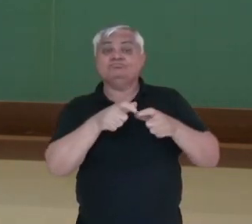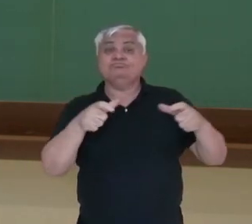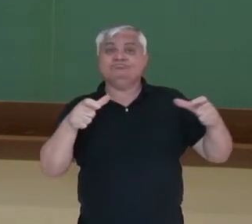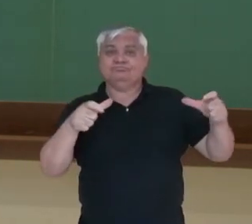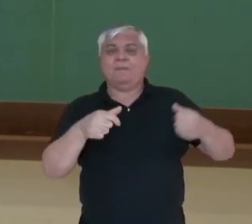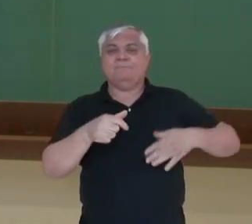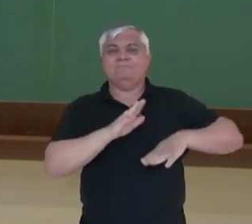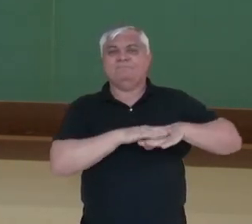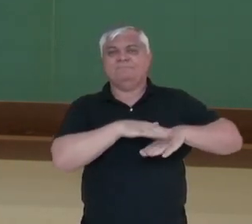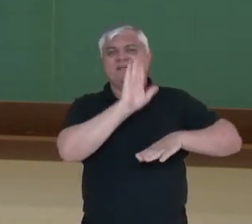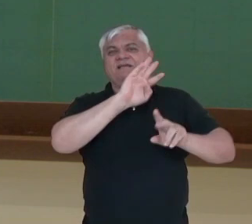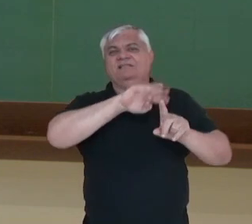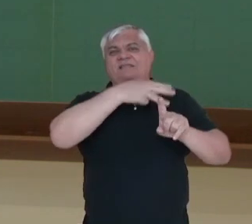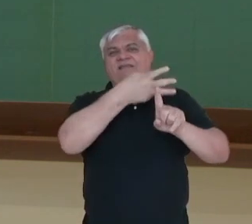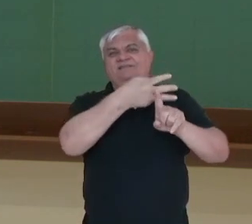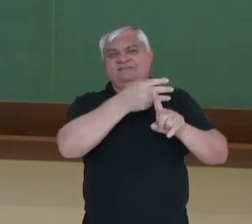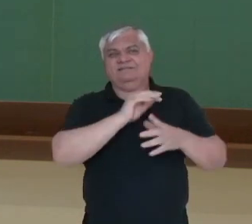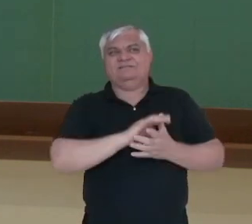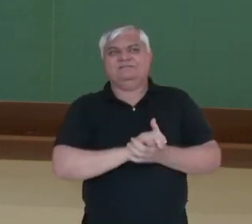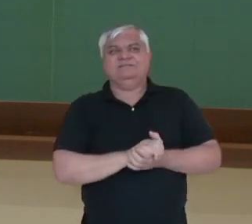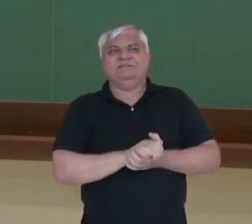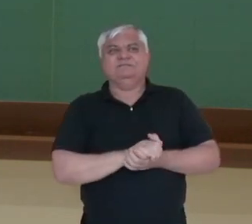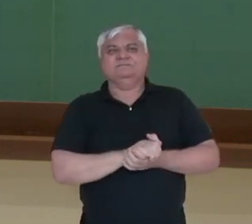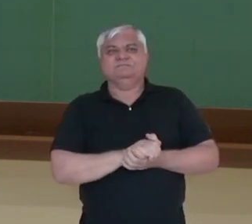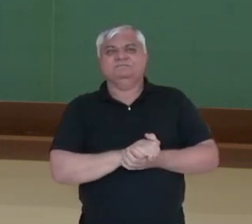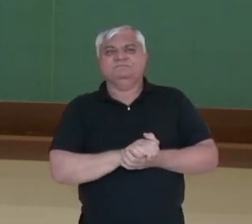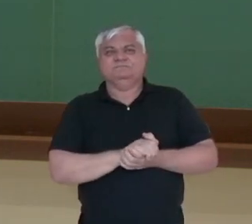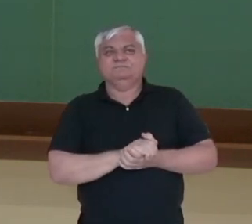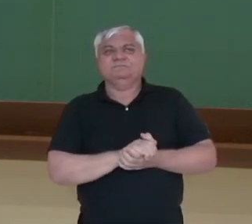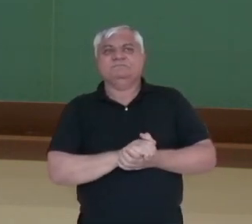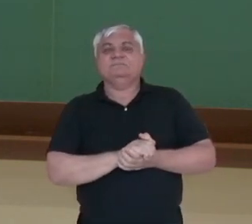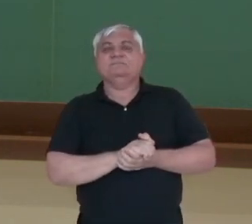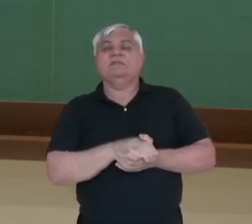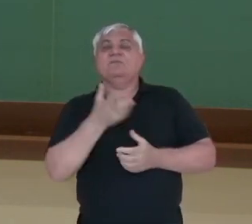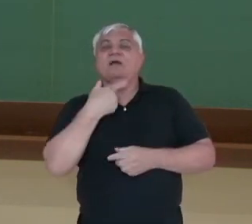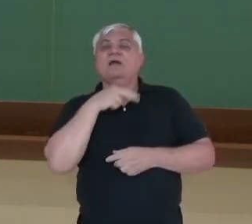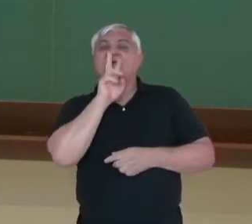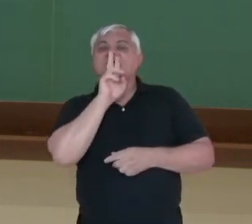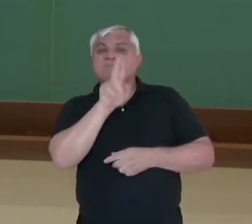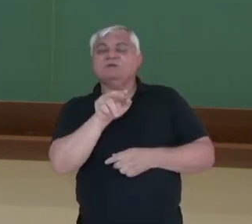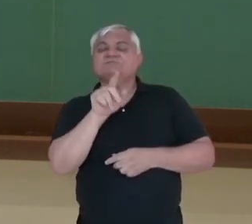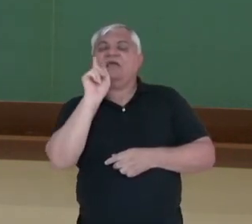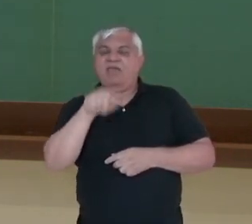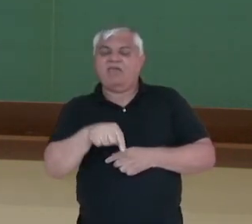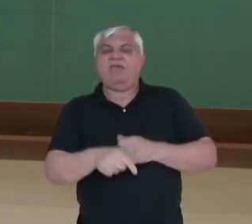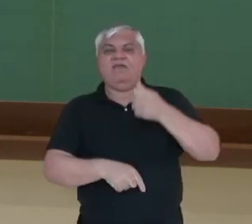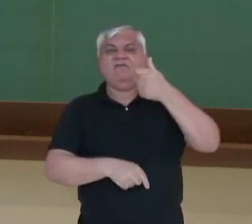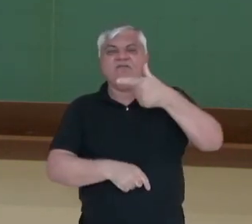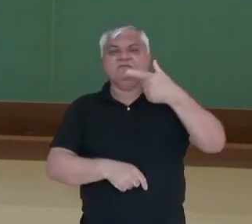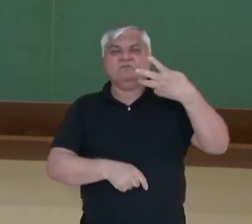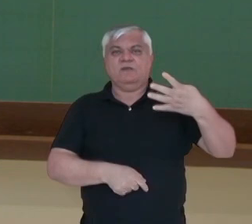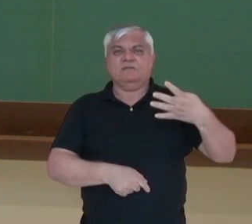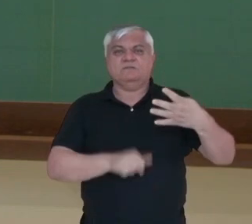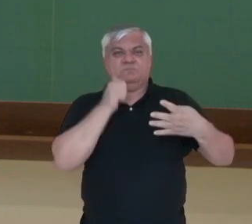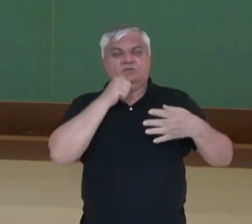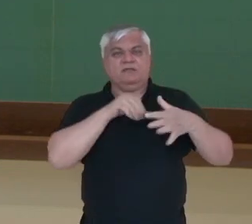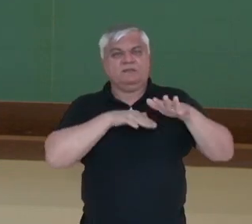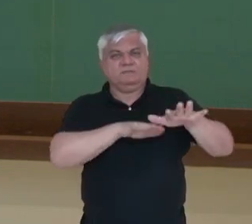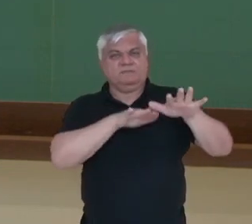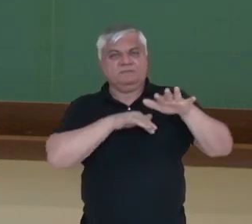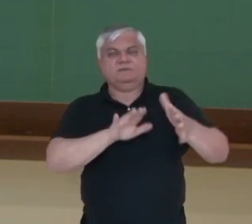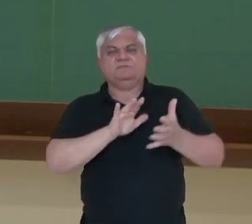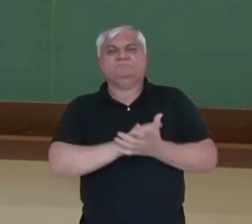será triplicada, ok? Então, a resposta será 24 costureiras,